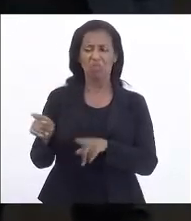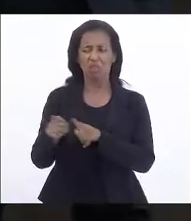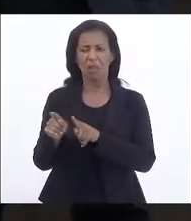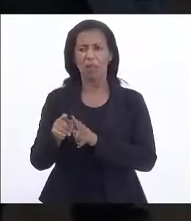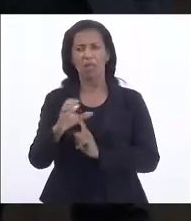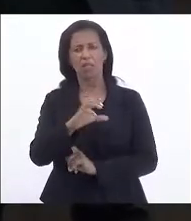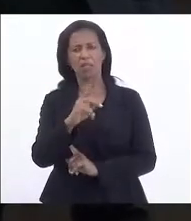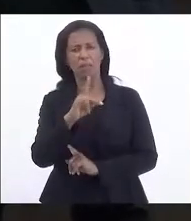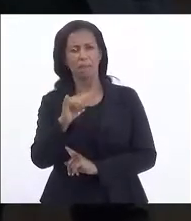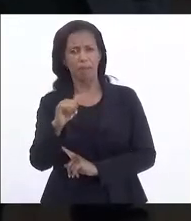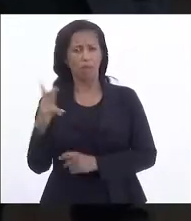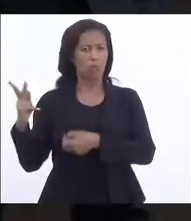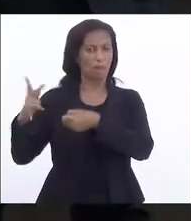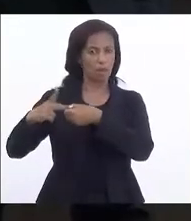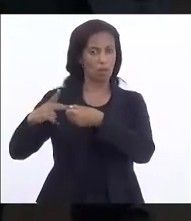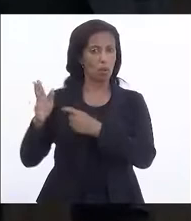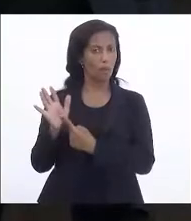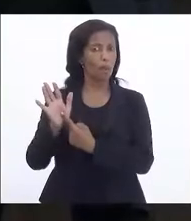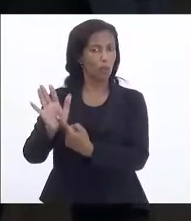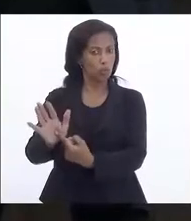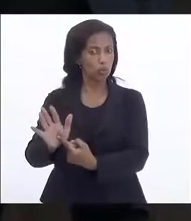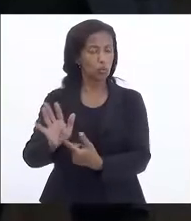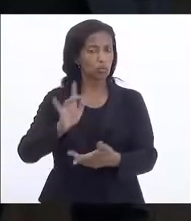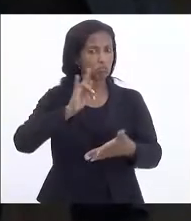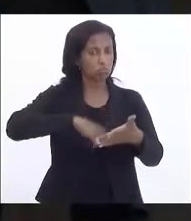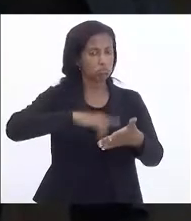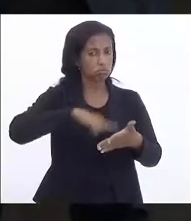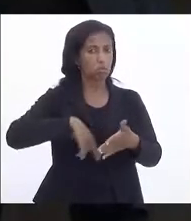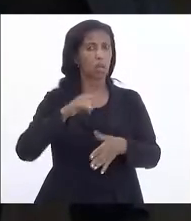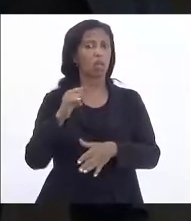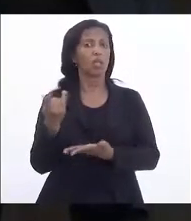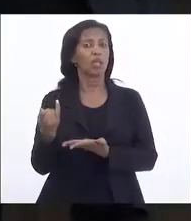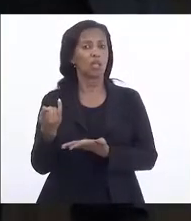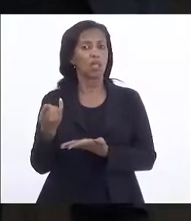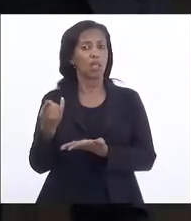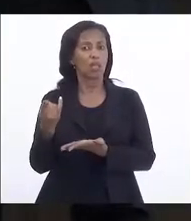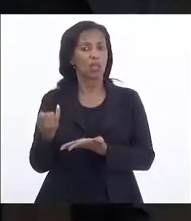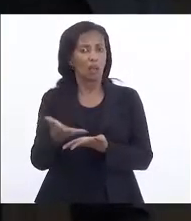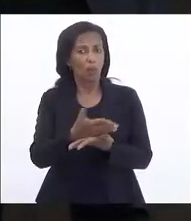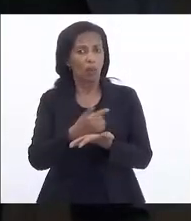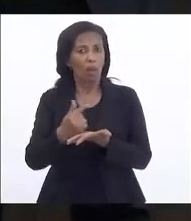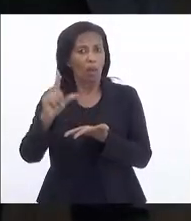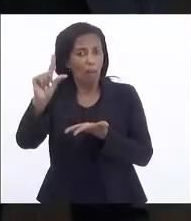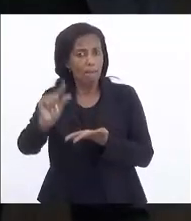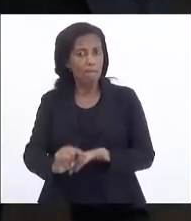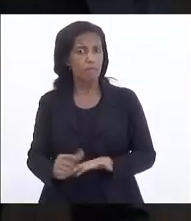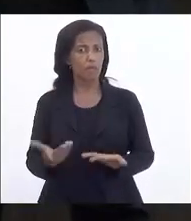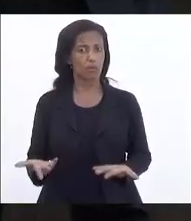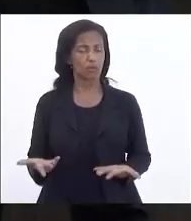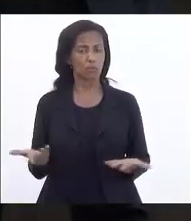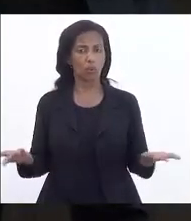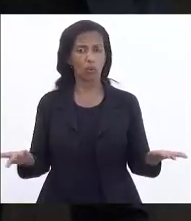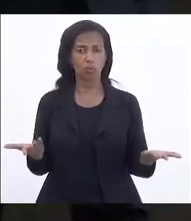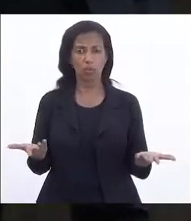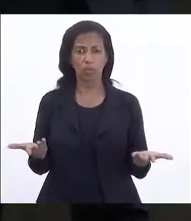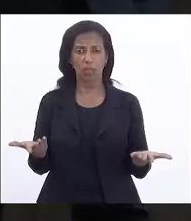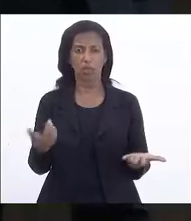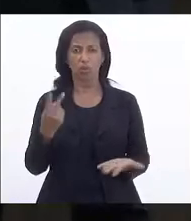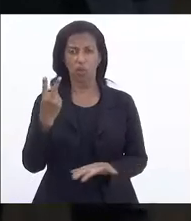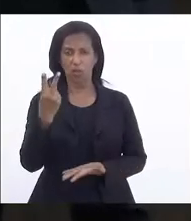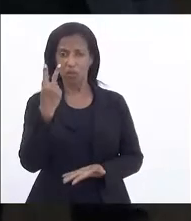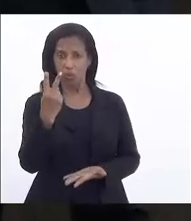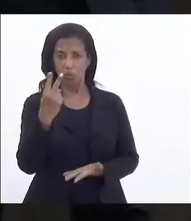do petróleo mostrou de receitas que o Rio de Janeiro estaria a receber a menos ou seja só nessas duas